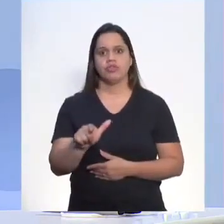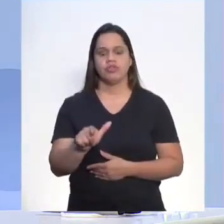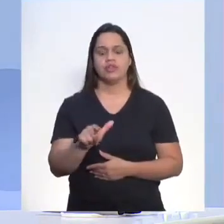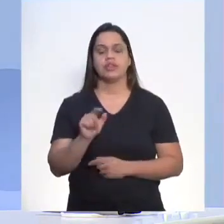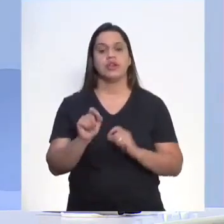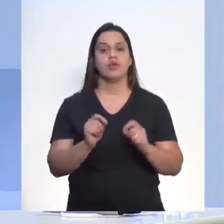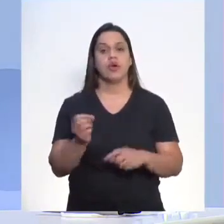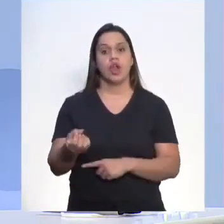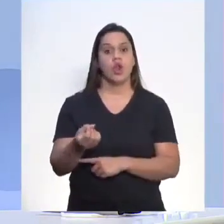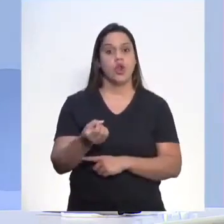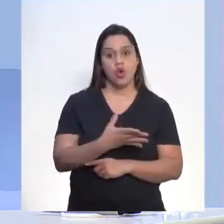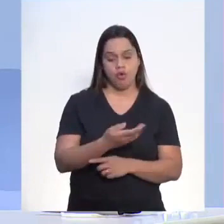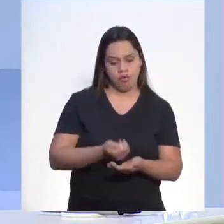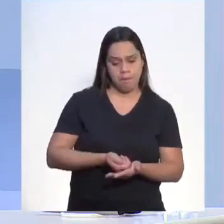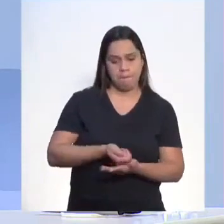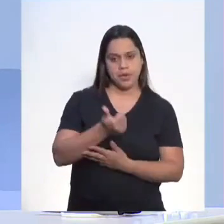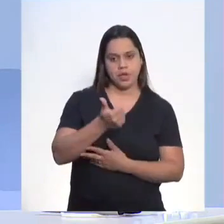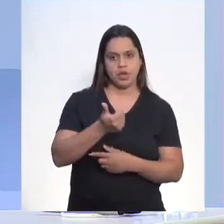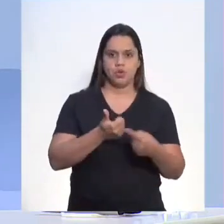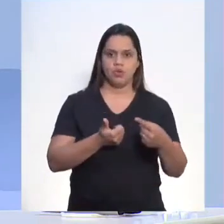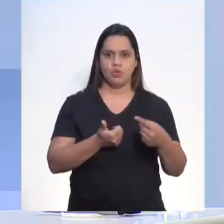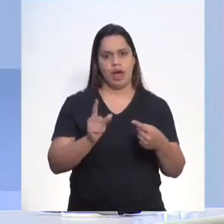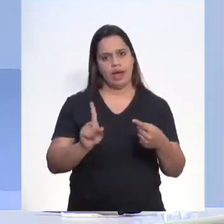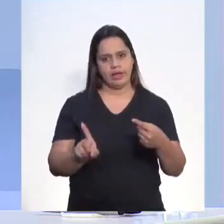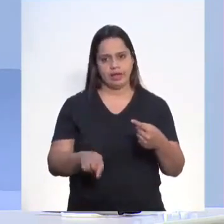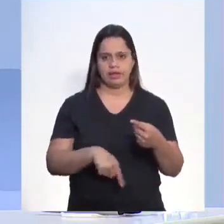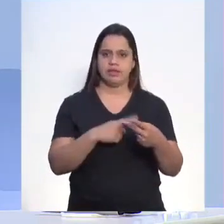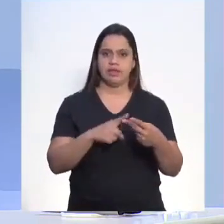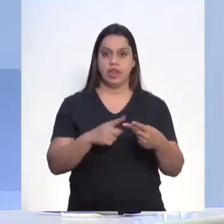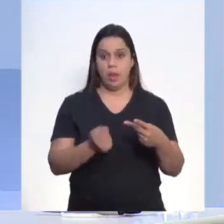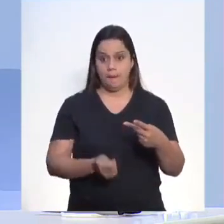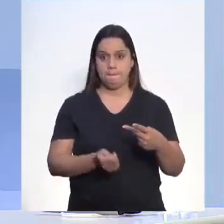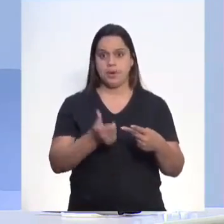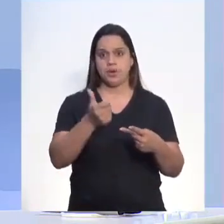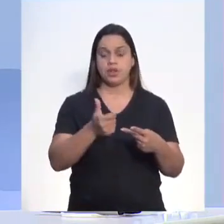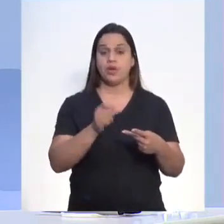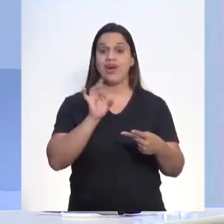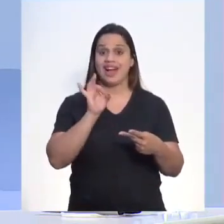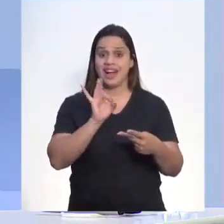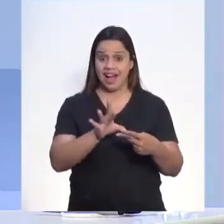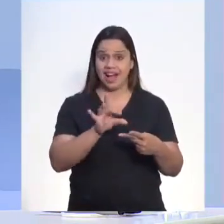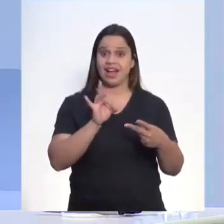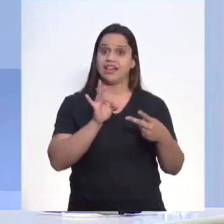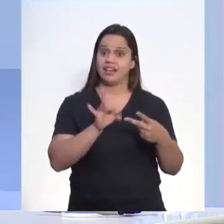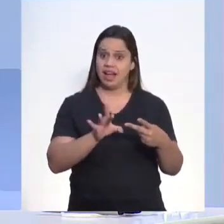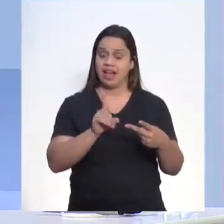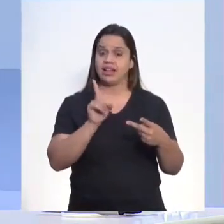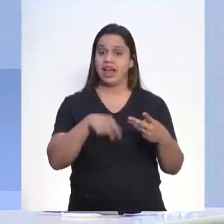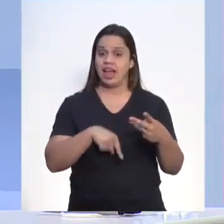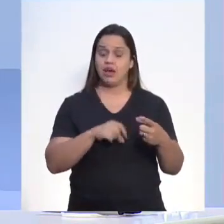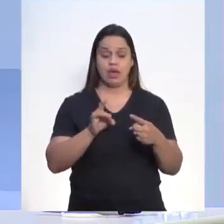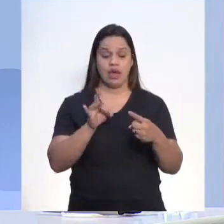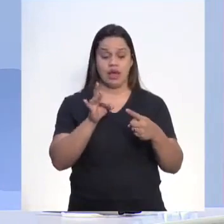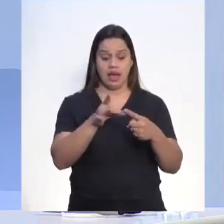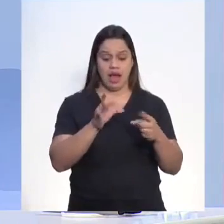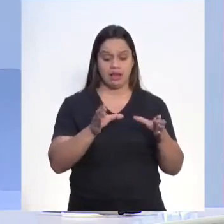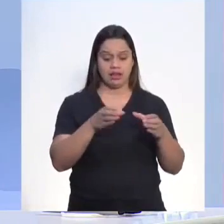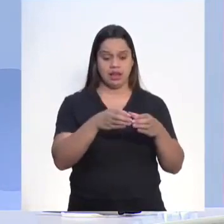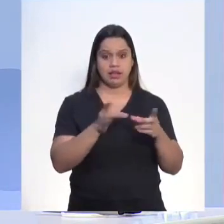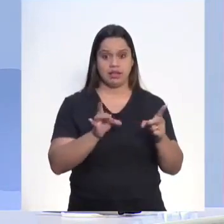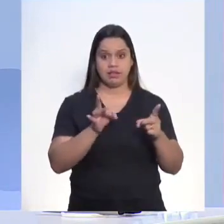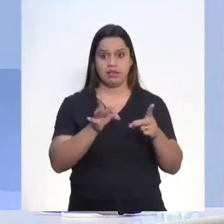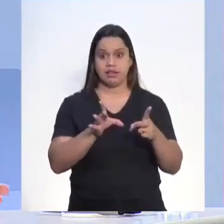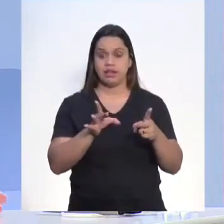um novo lançamento. Então, eu posso dizer que cada lançamento é um conjunto